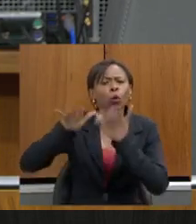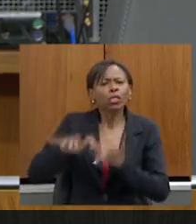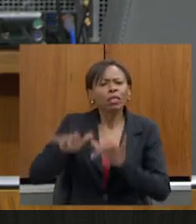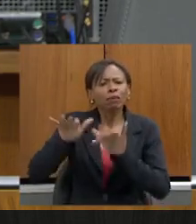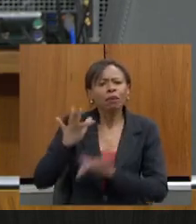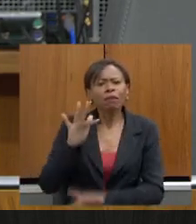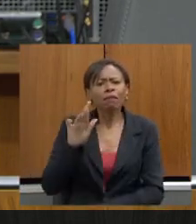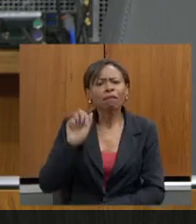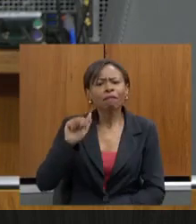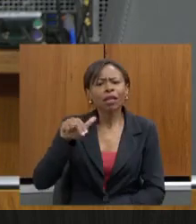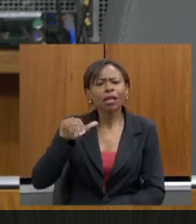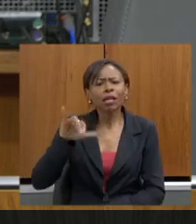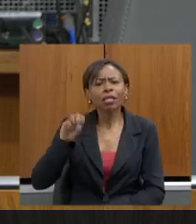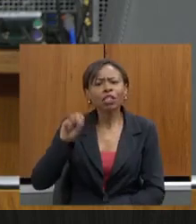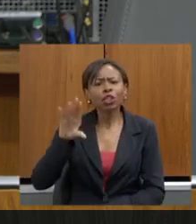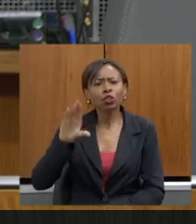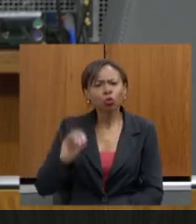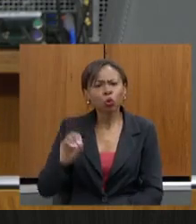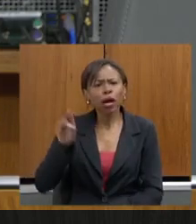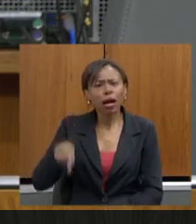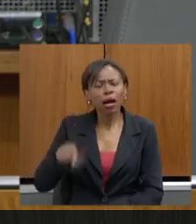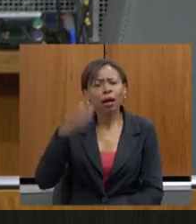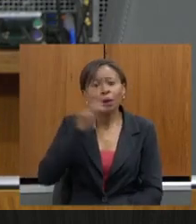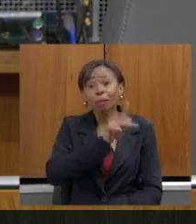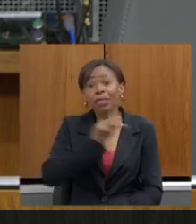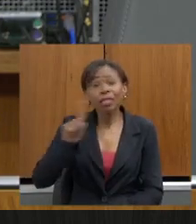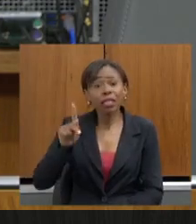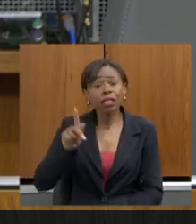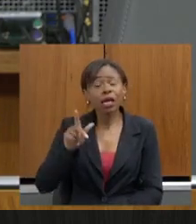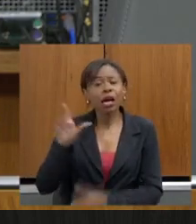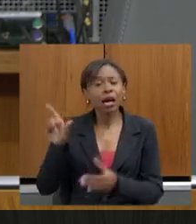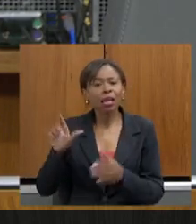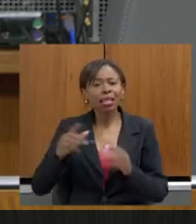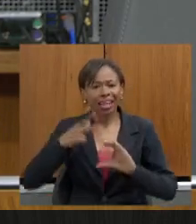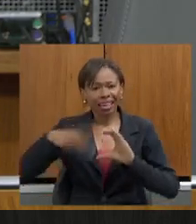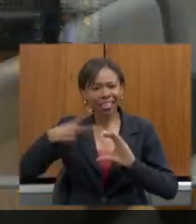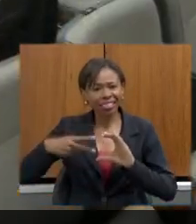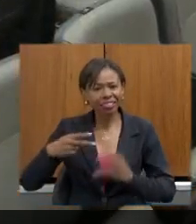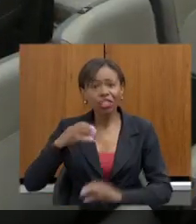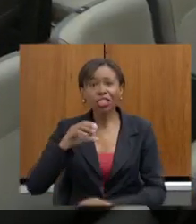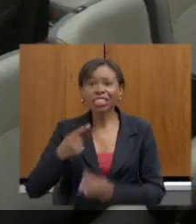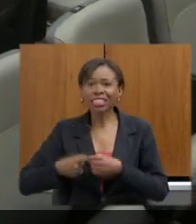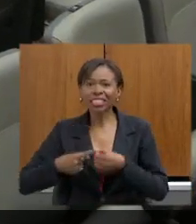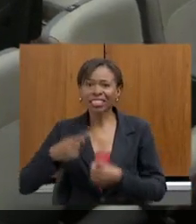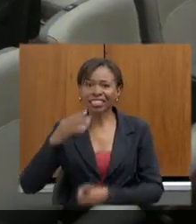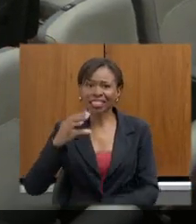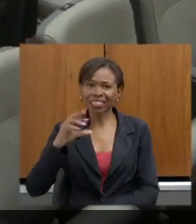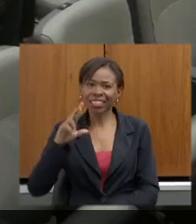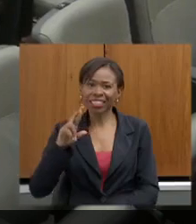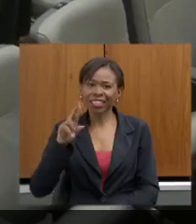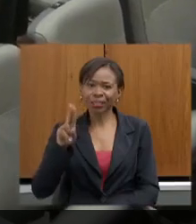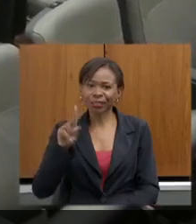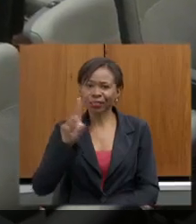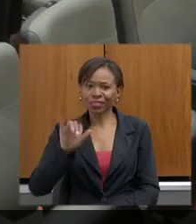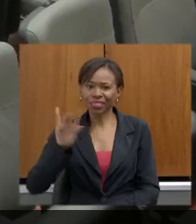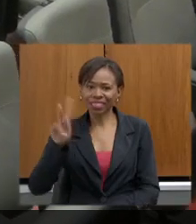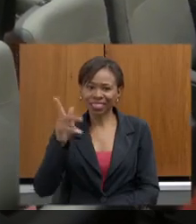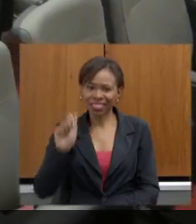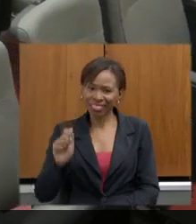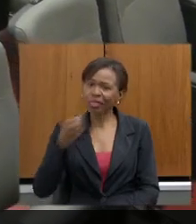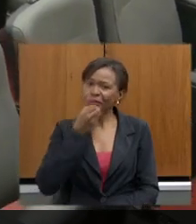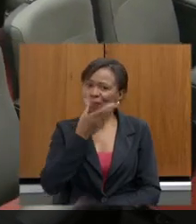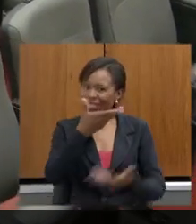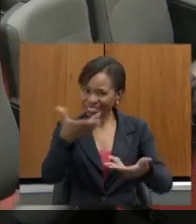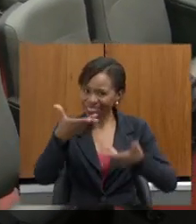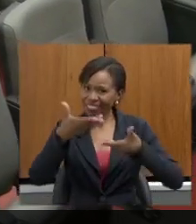né que é o presidente da câmara da cidade de Cruzília seja muito bem-vindo Francisco essa casa é nosso